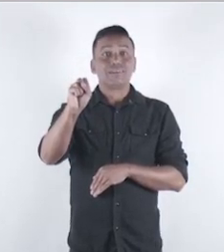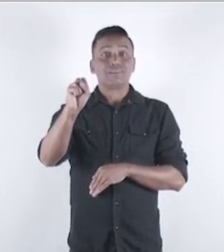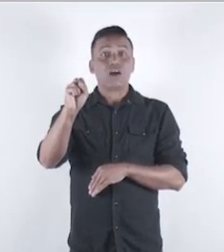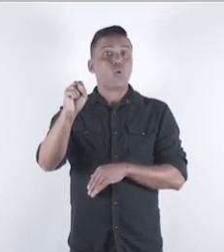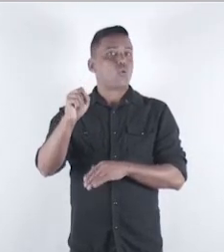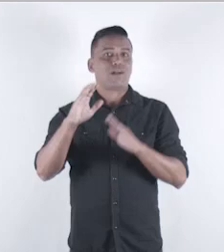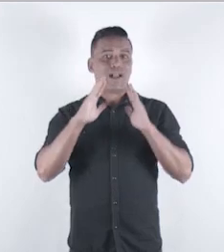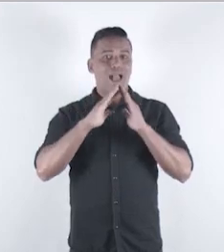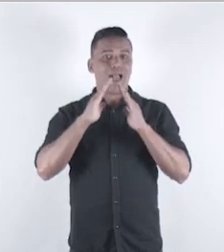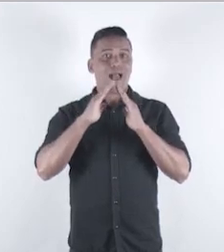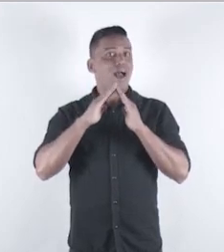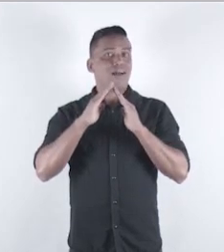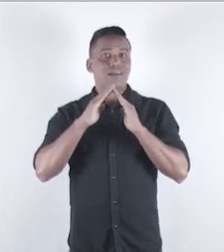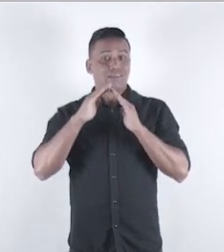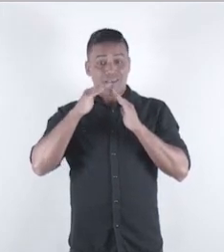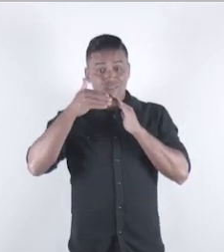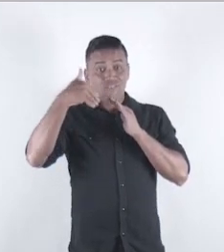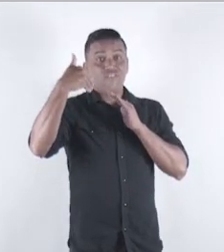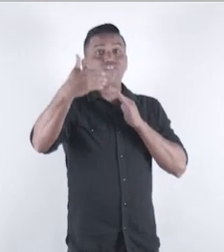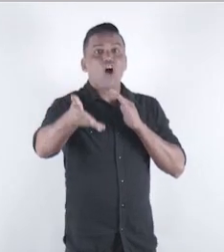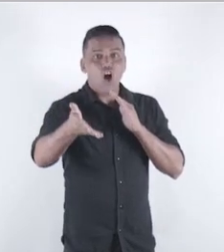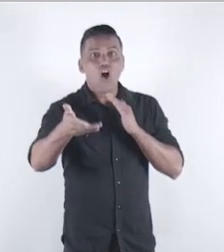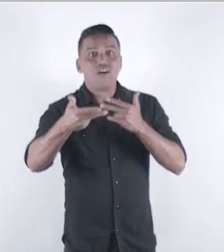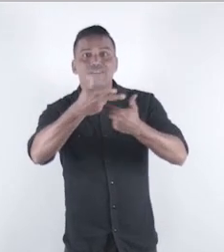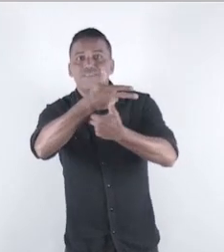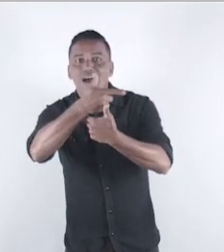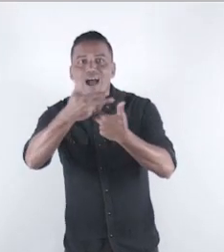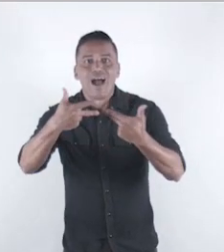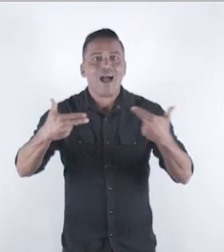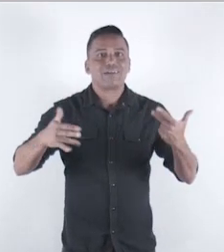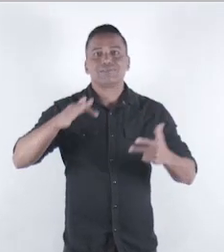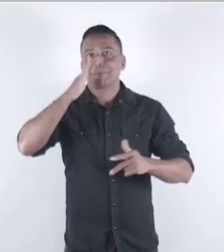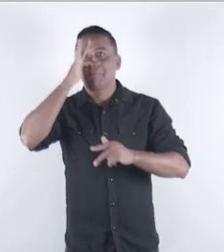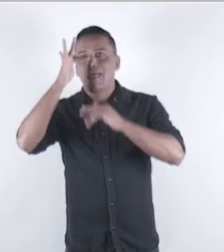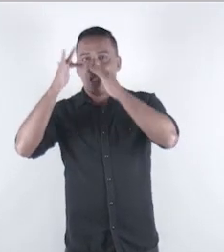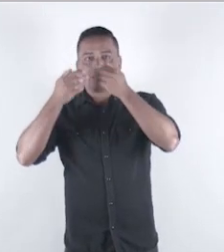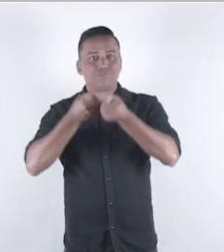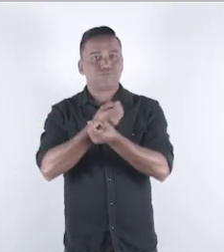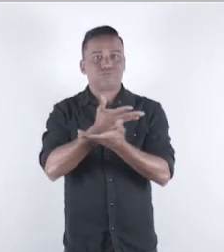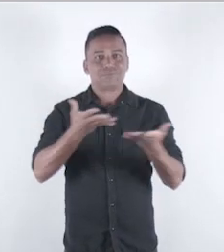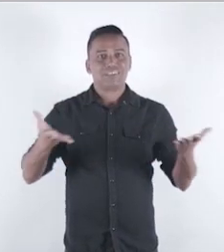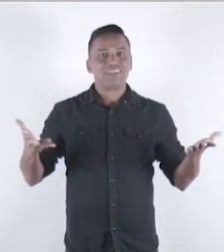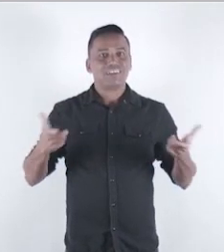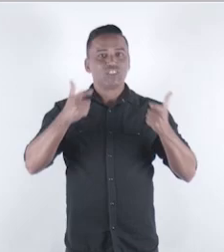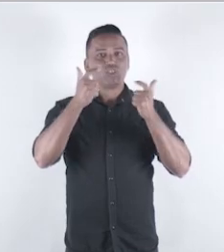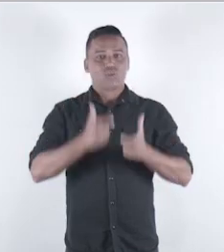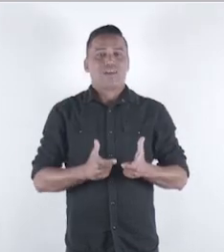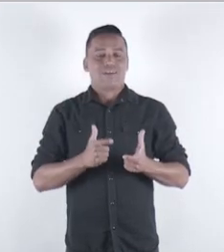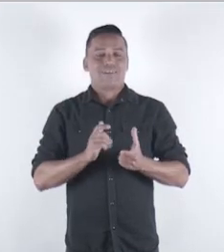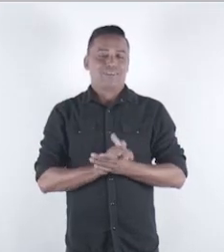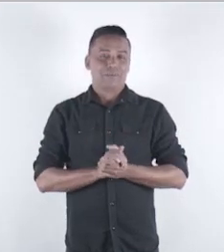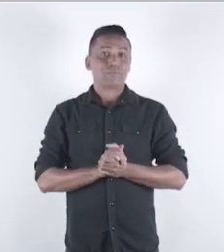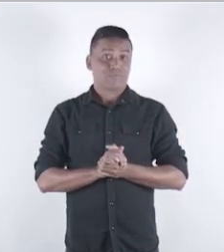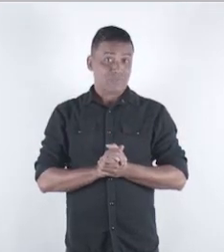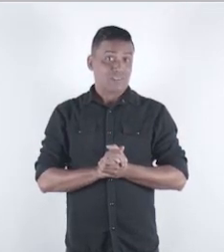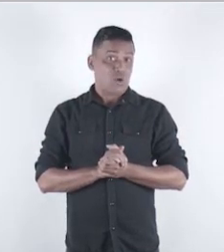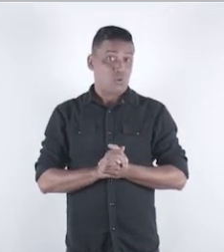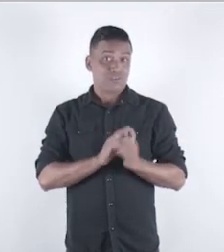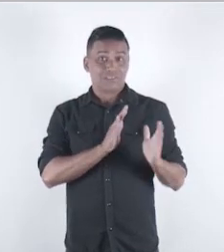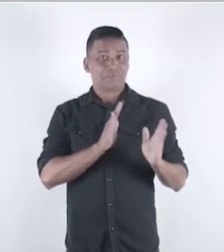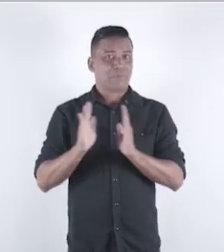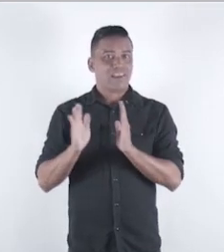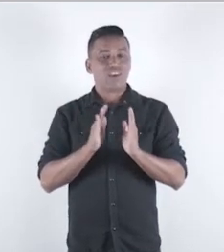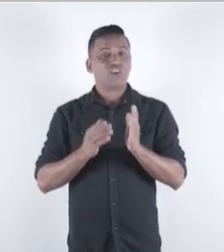guardam muito dessa biodiversidade, né, e dos conhecimentos também sobre ela. Então foi nesse momento, né, nesse cenário